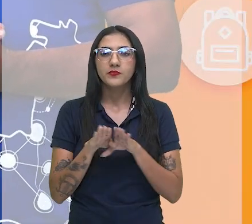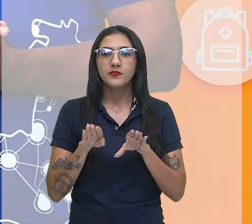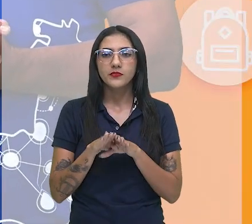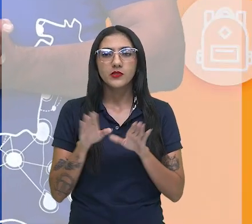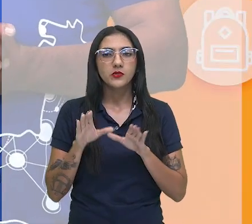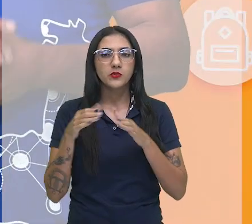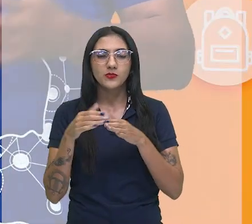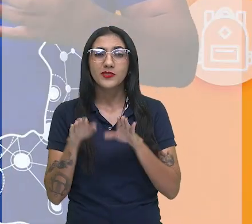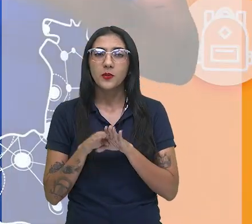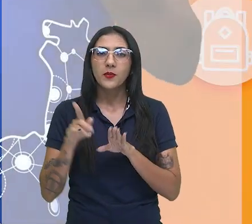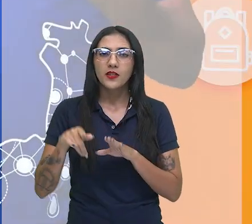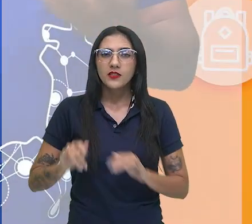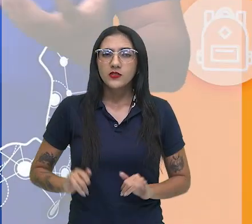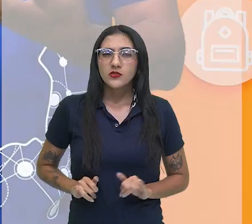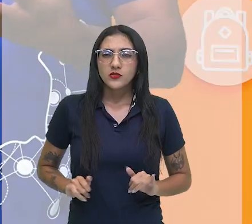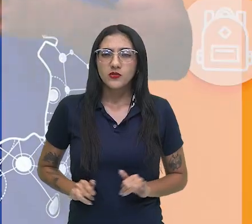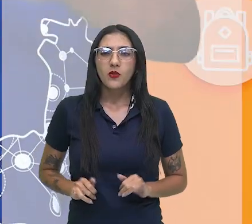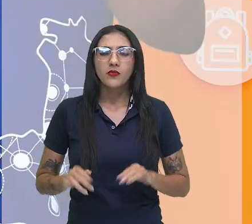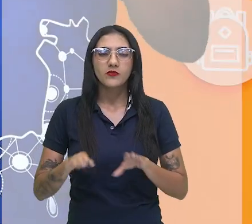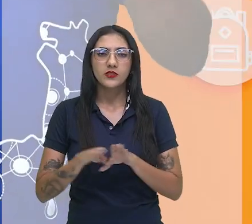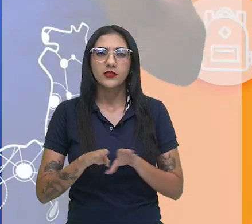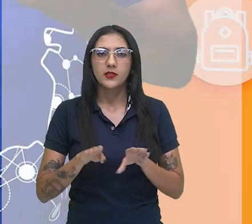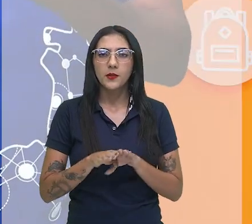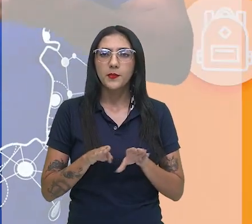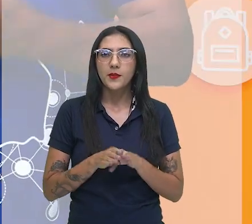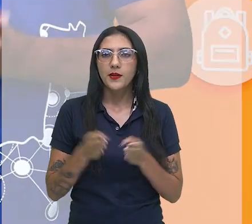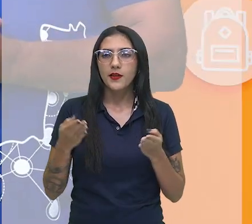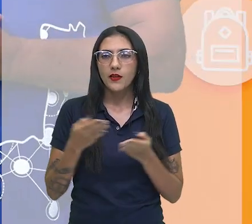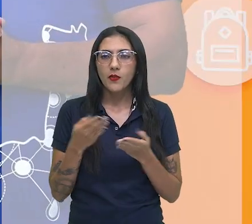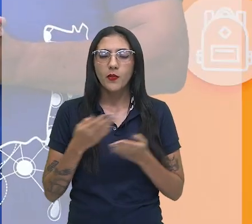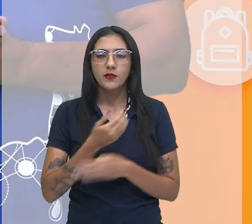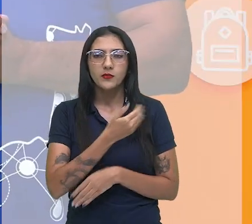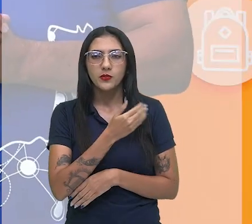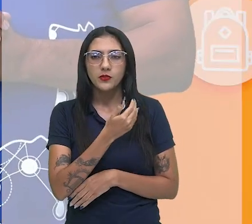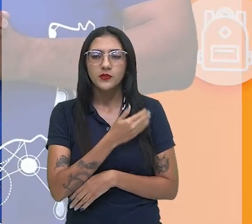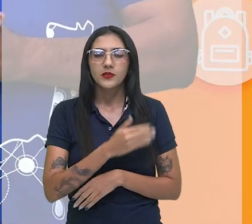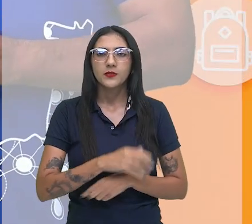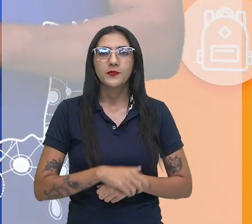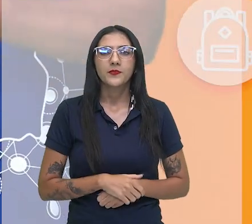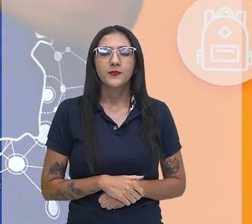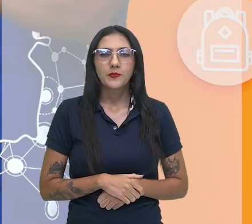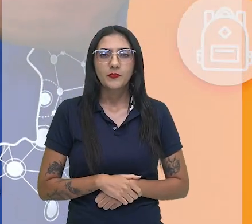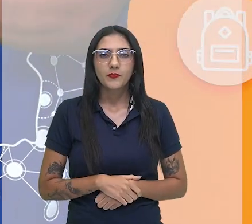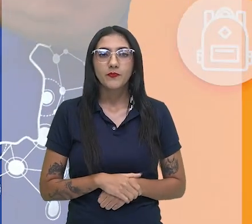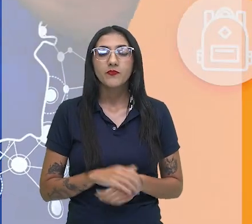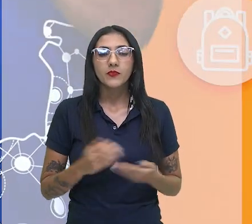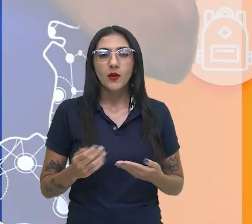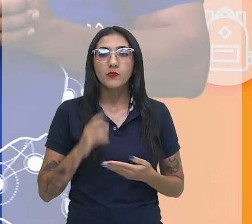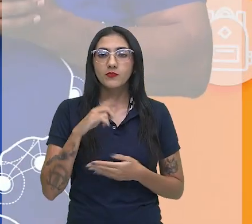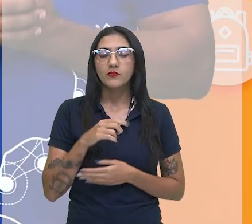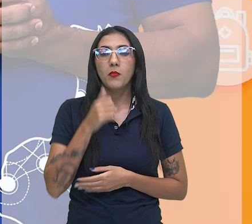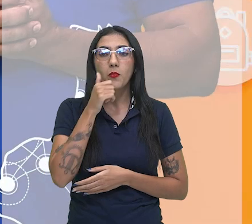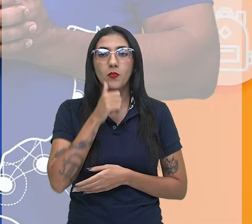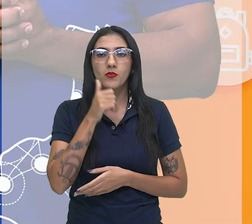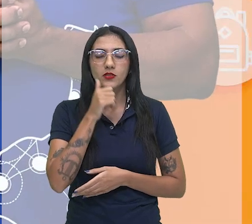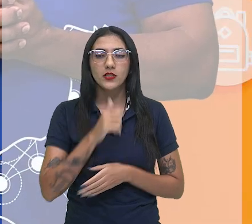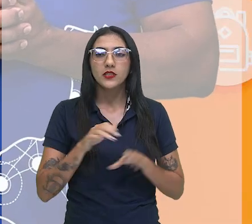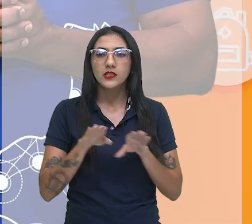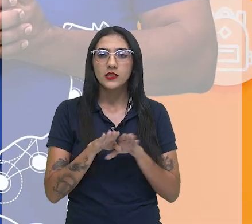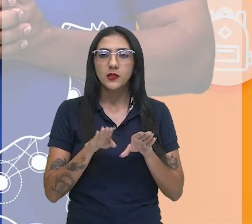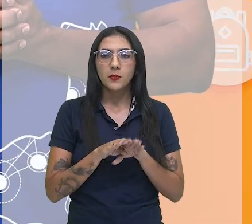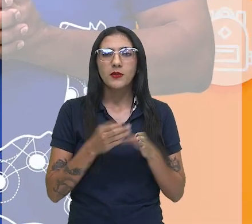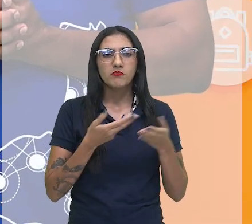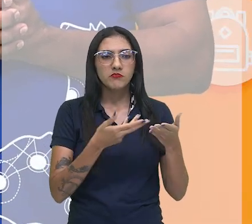sofre muito na sociedade patriarcal, machista como a nossa. Então, as mulheres também hoje são chamadas a